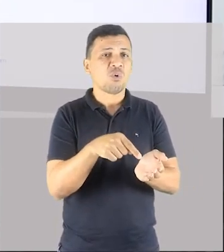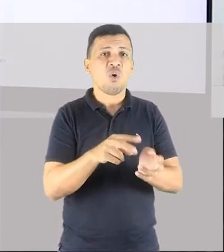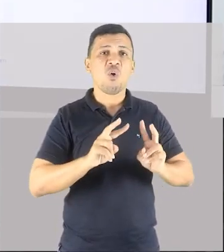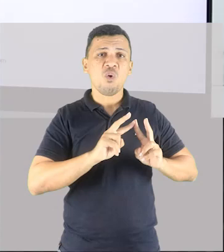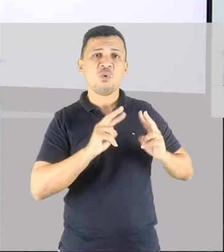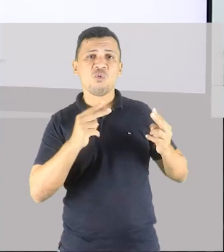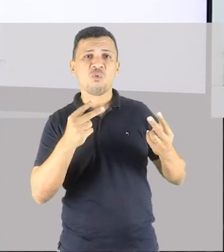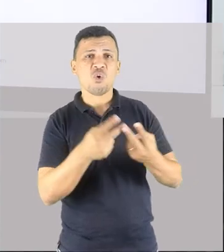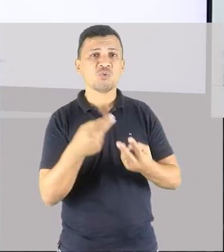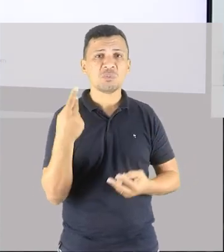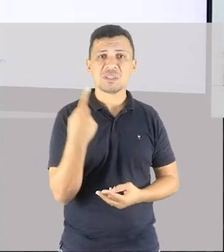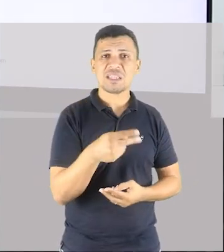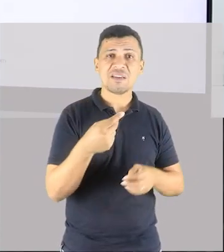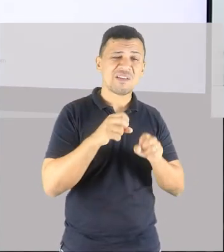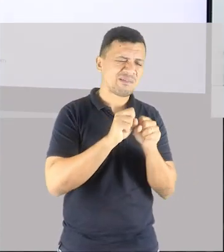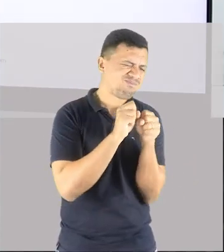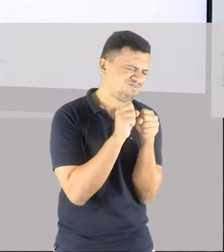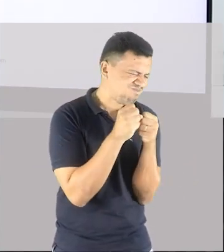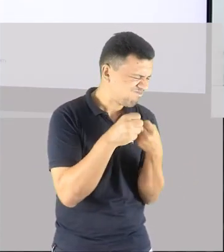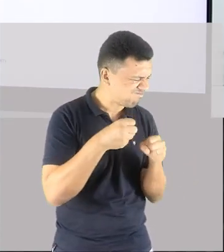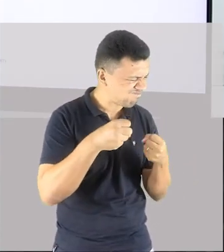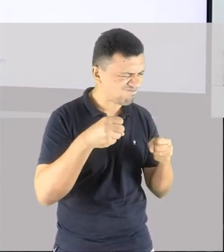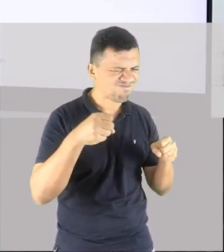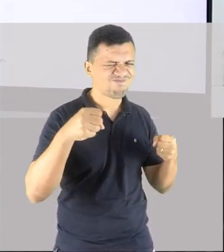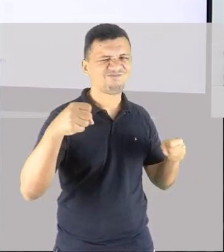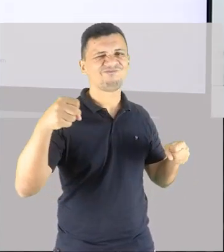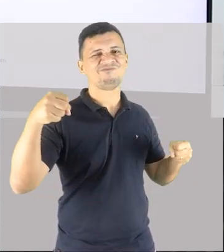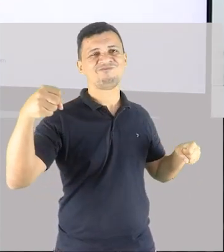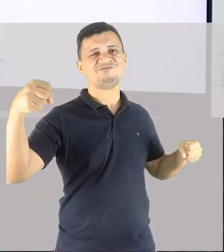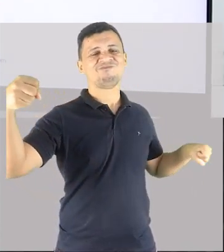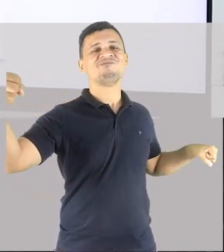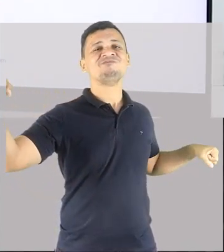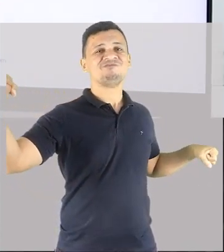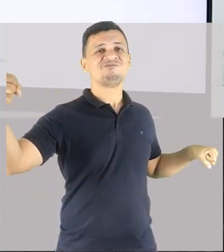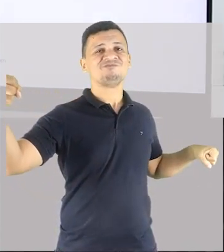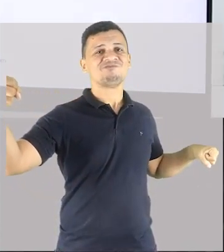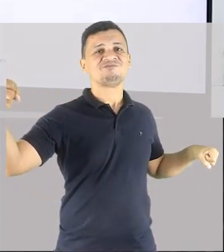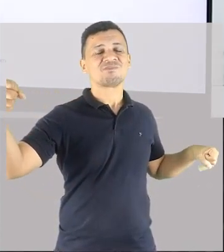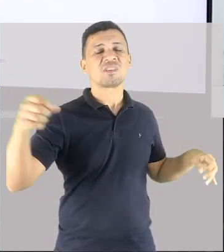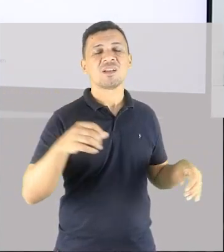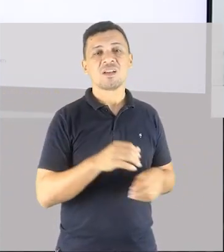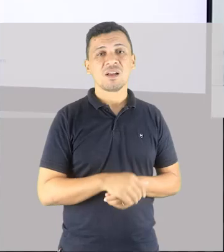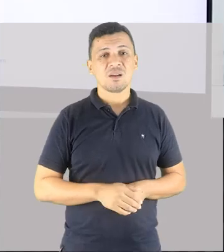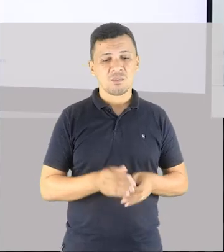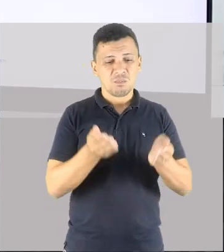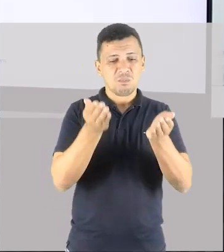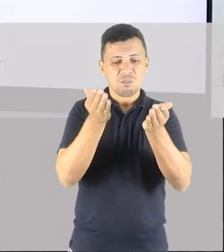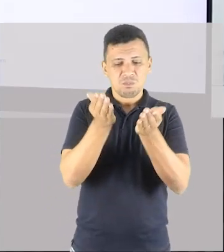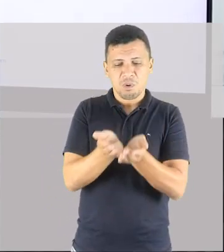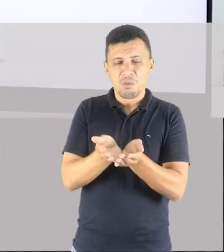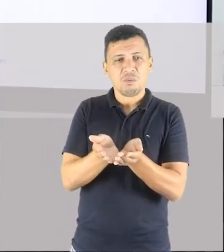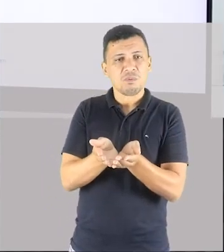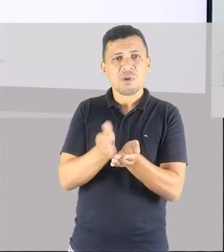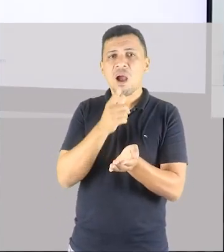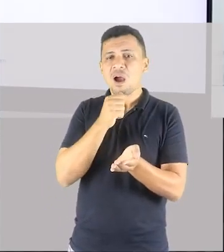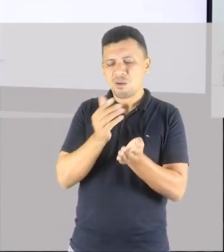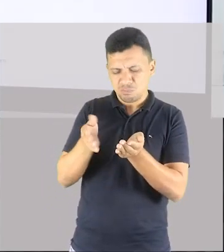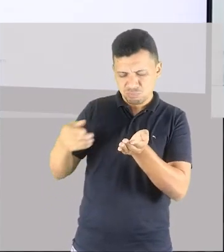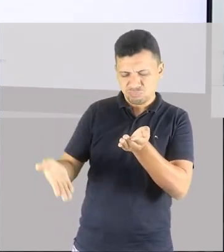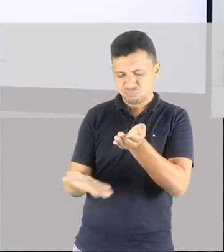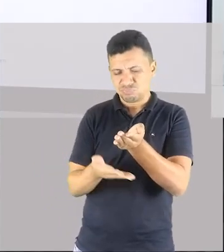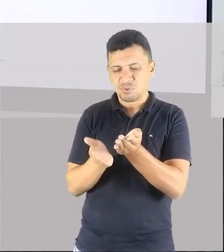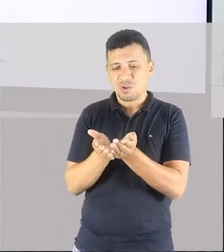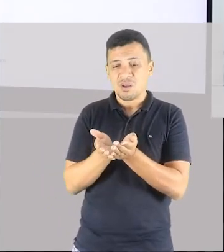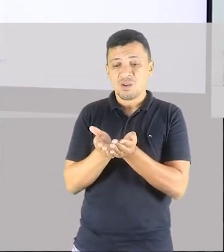volume dele é gigantesco. Não é nem o formato, mas sim o volume dele é gigantesco. Quando colocado em água, ele desloca